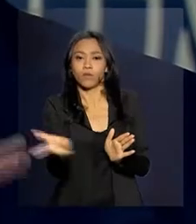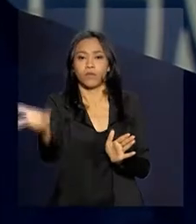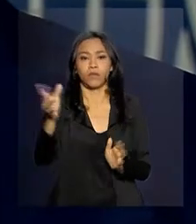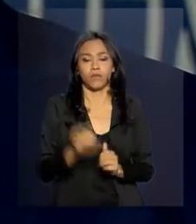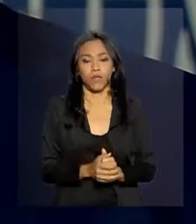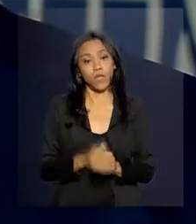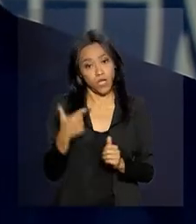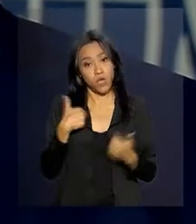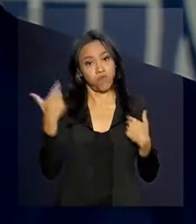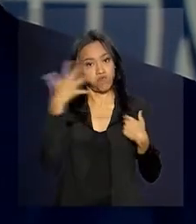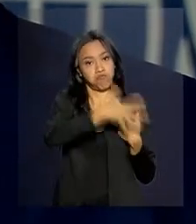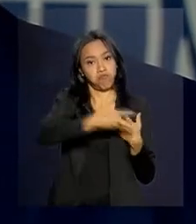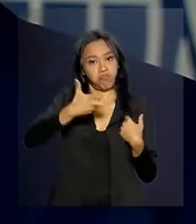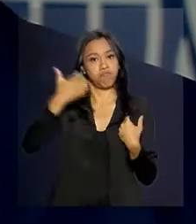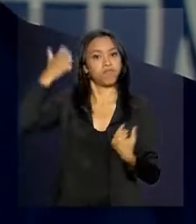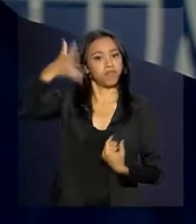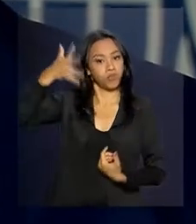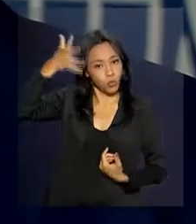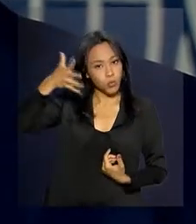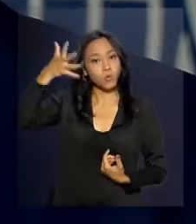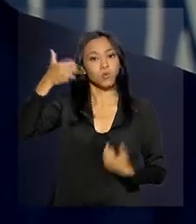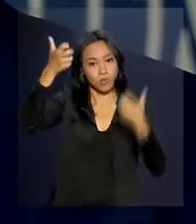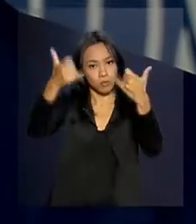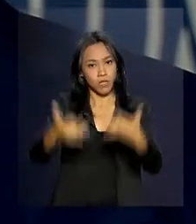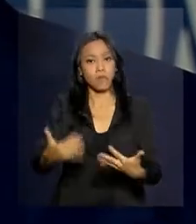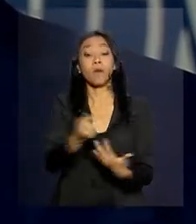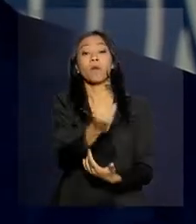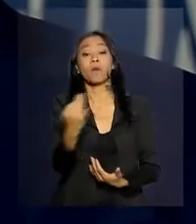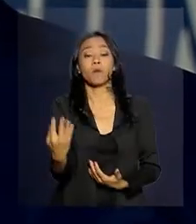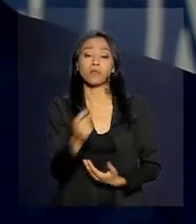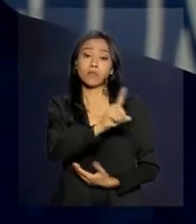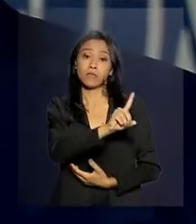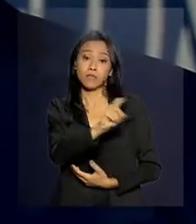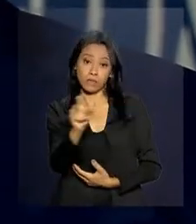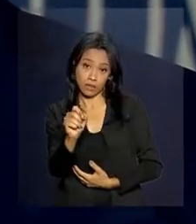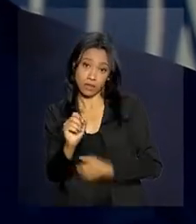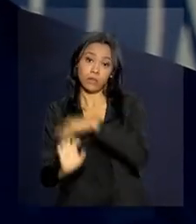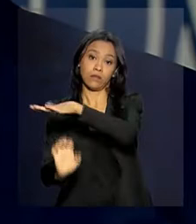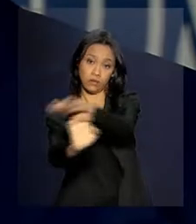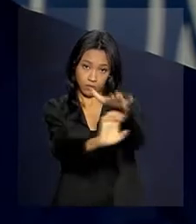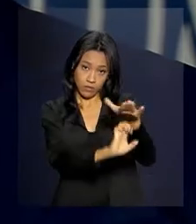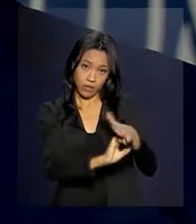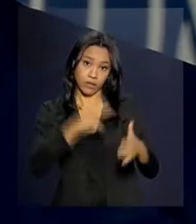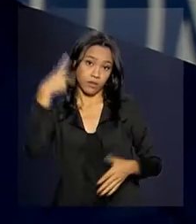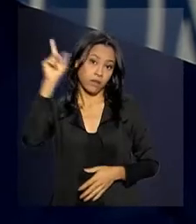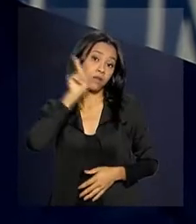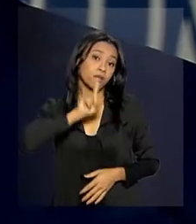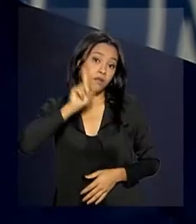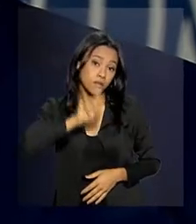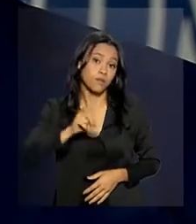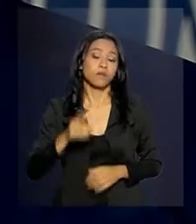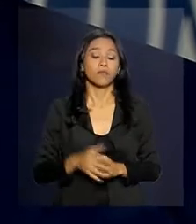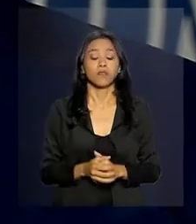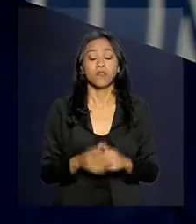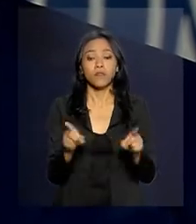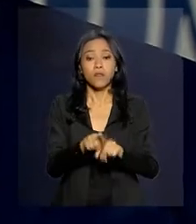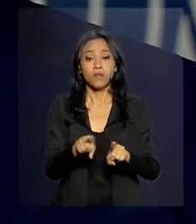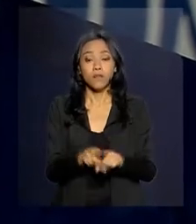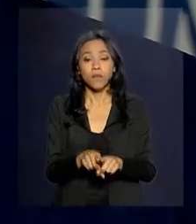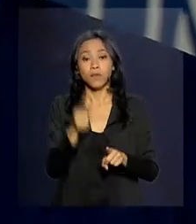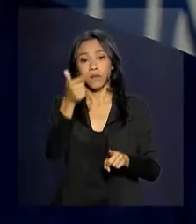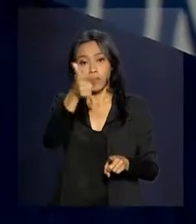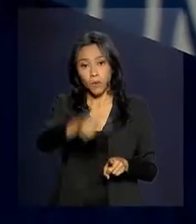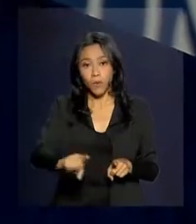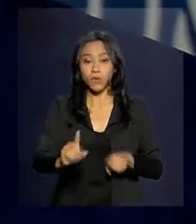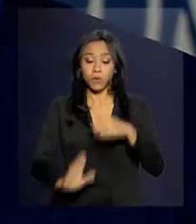eu disse isso no meu discurso para cerca de 100 empresários americanos a edição de veja a questão da data